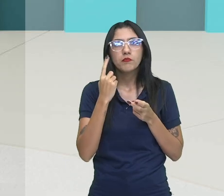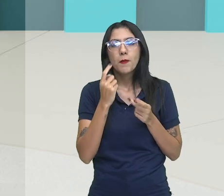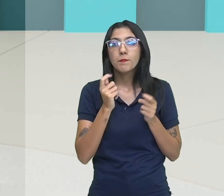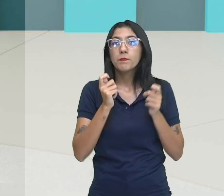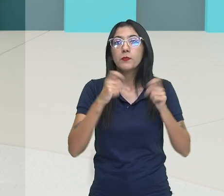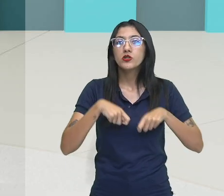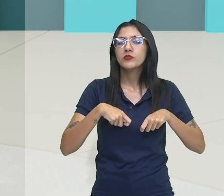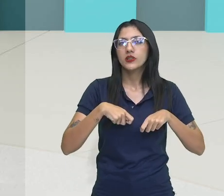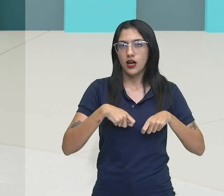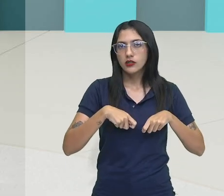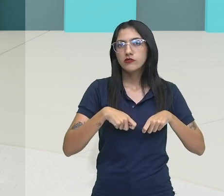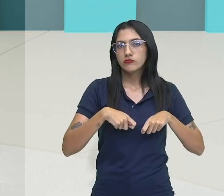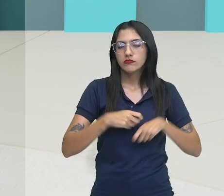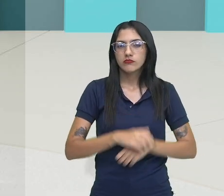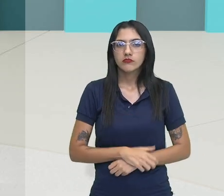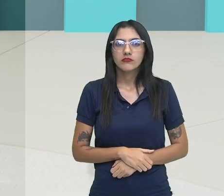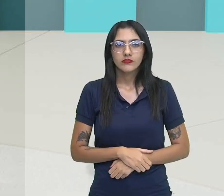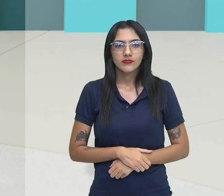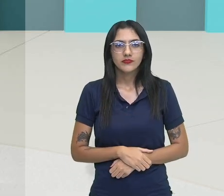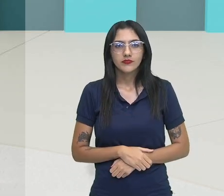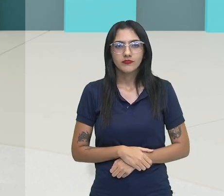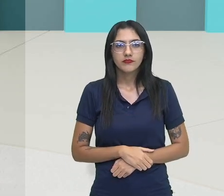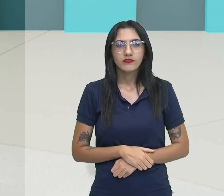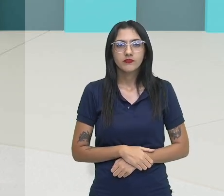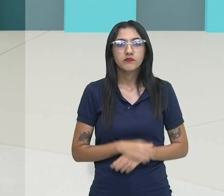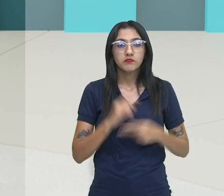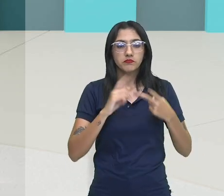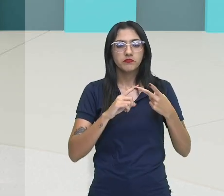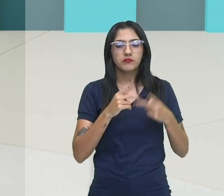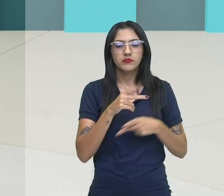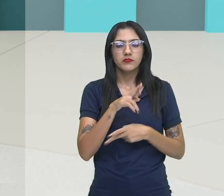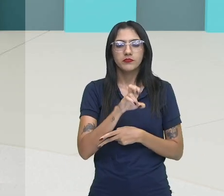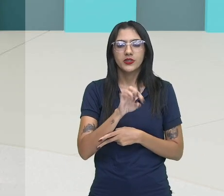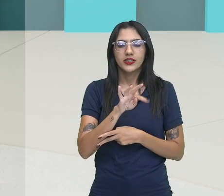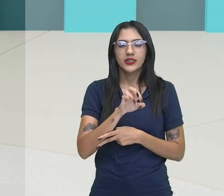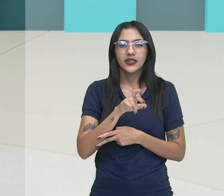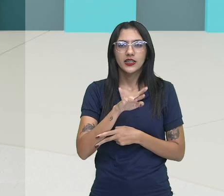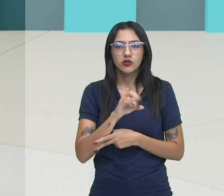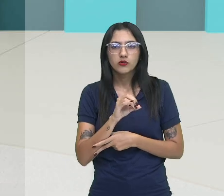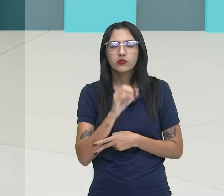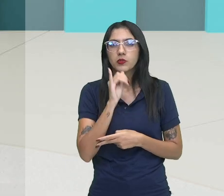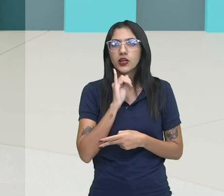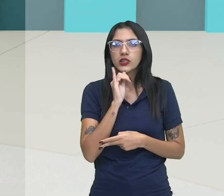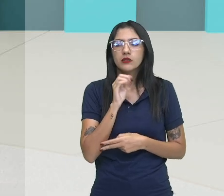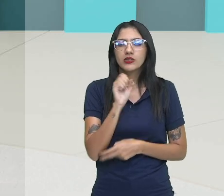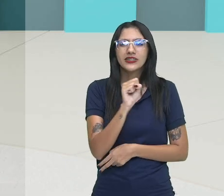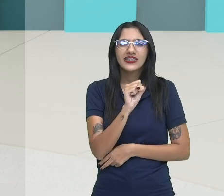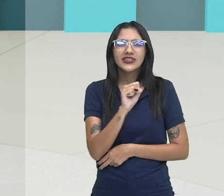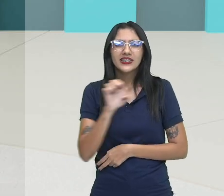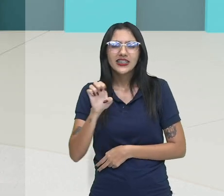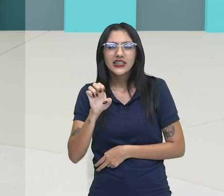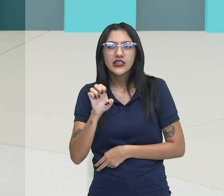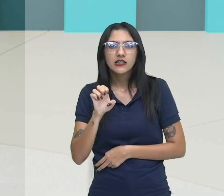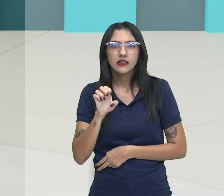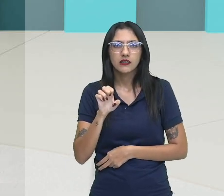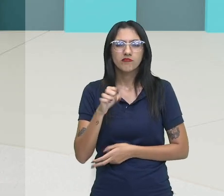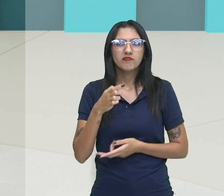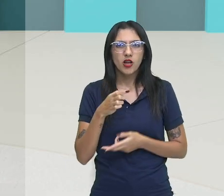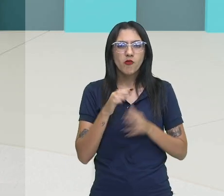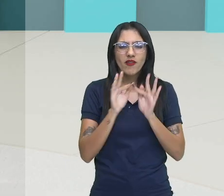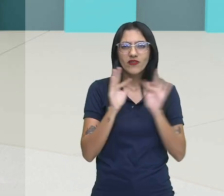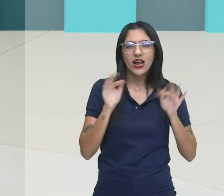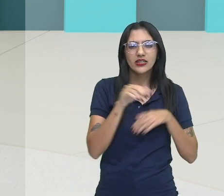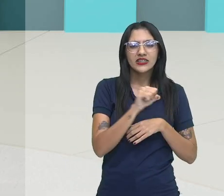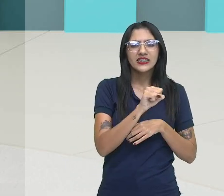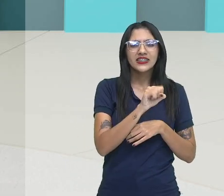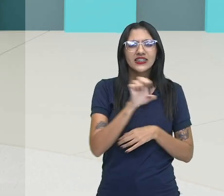uma possibilidade. Nós vamos ter o pretérito, se eu amasse, vem esse se no início e no